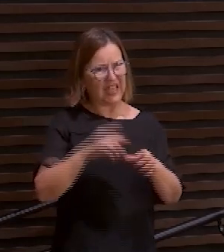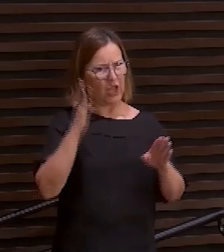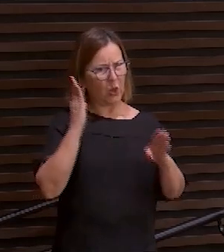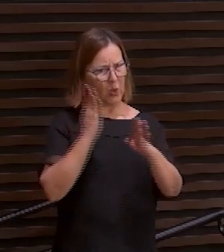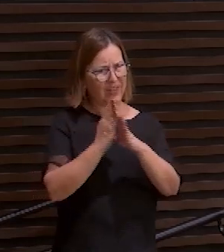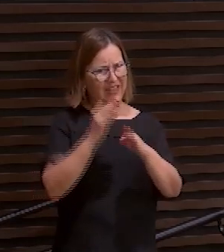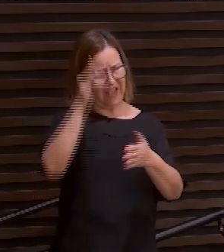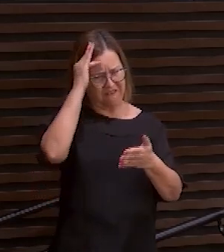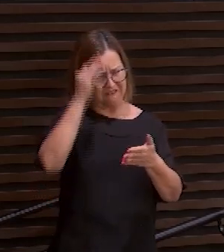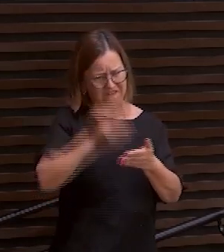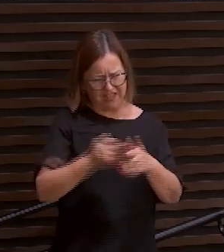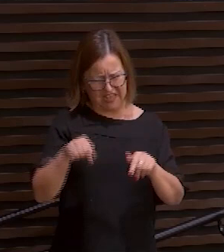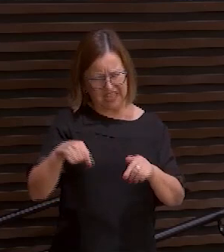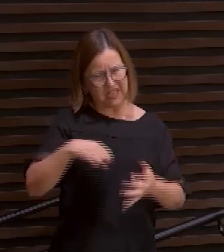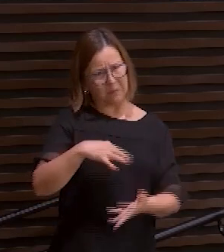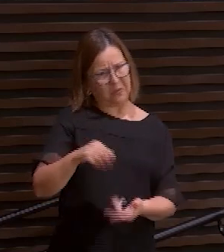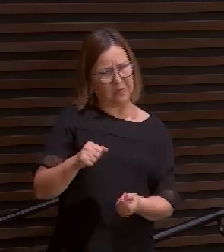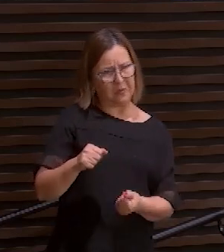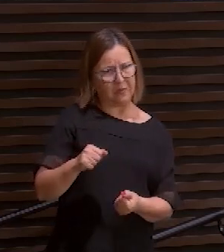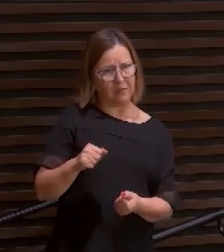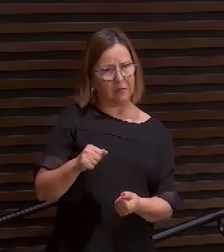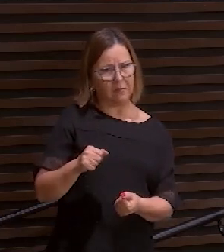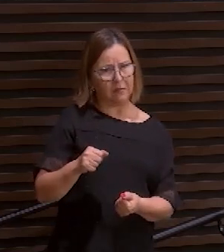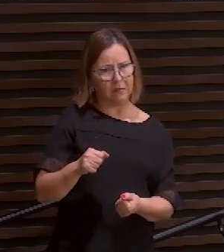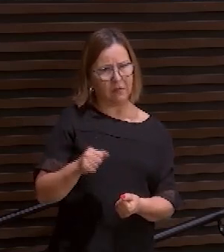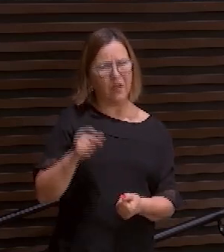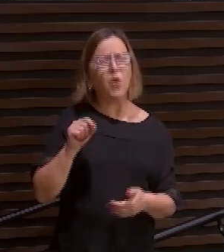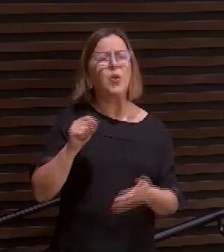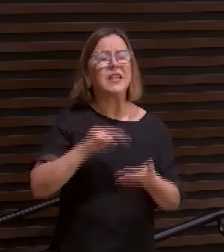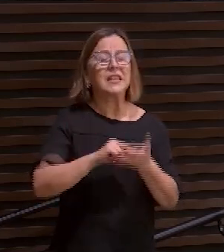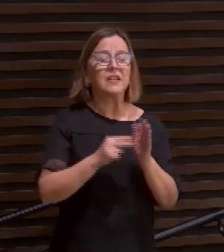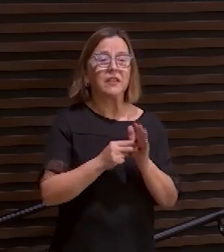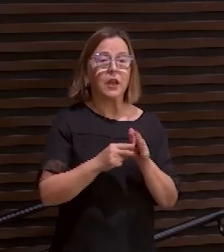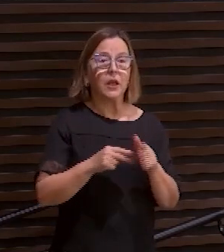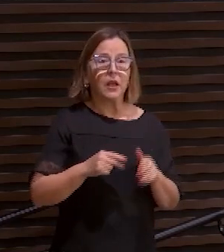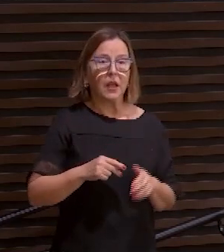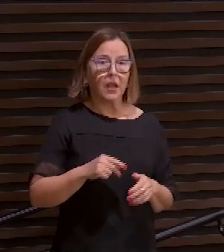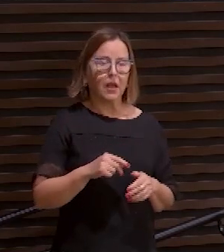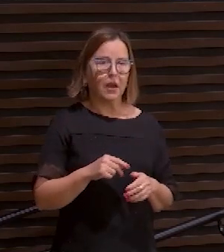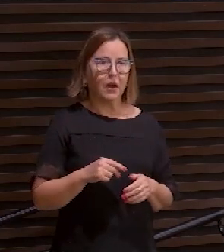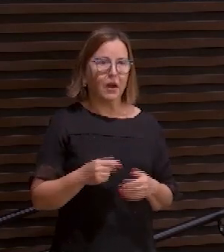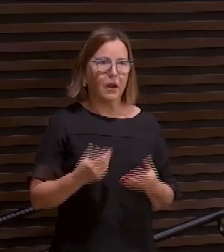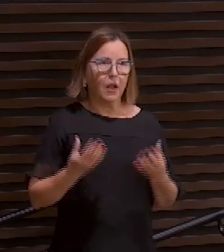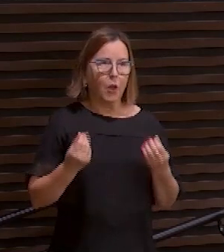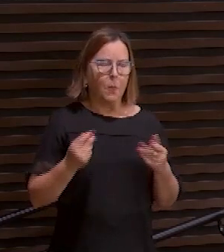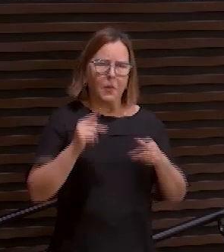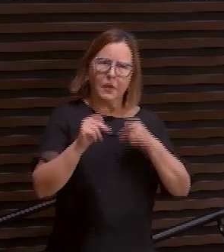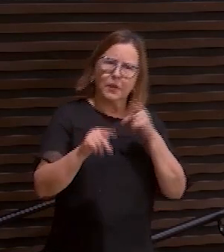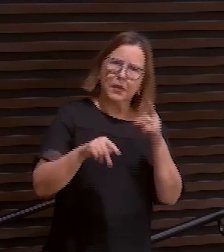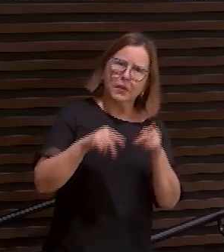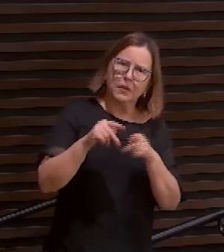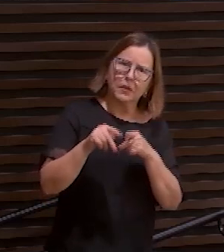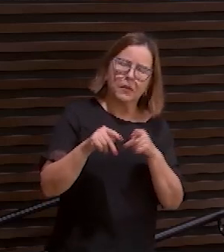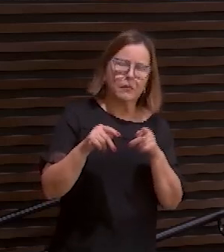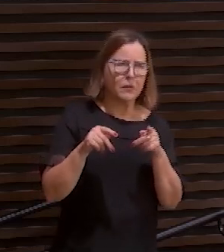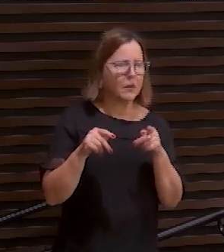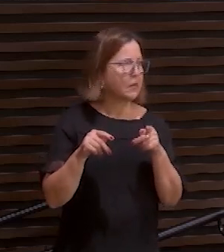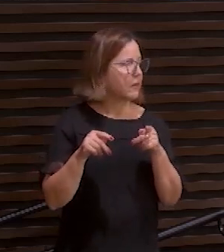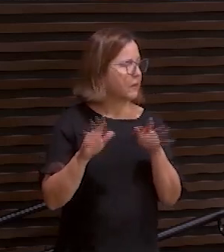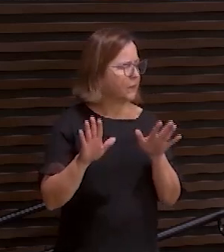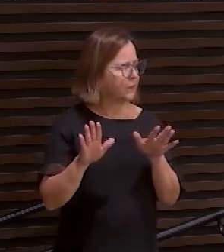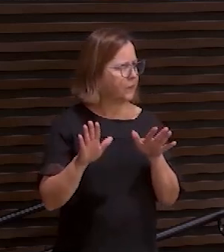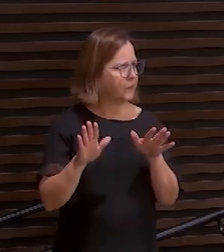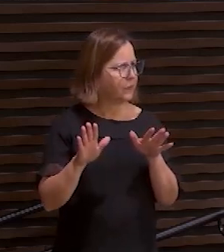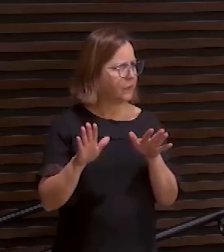isto? É que nós perdemos a palavra. Muita gente tem. Qual é a melhor tradução? Que